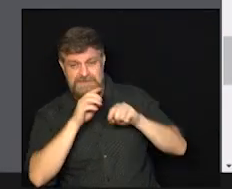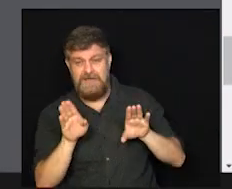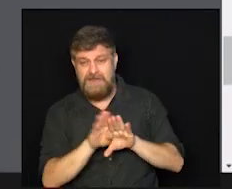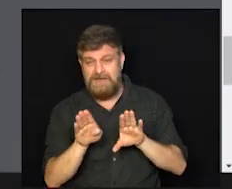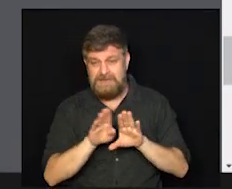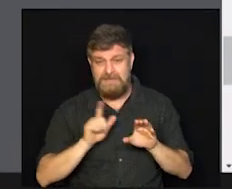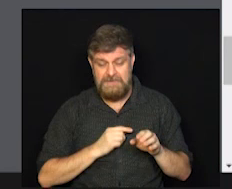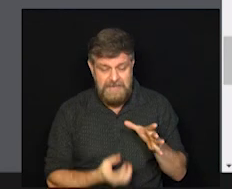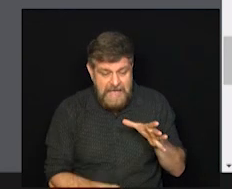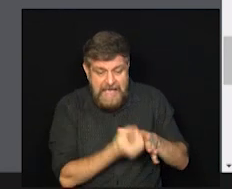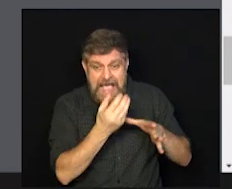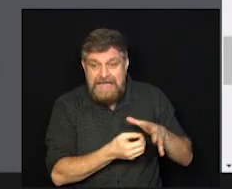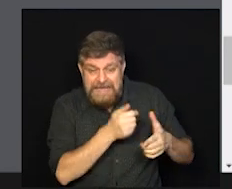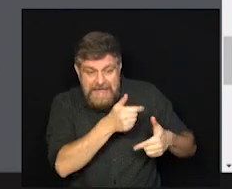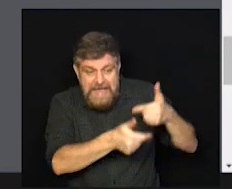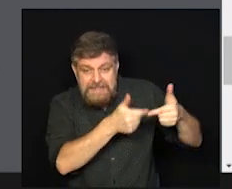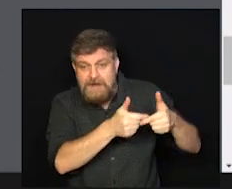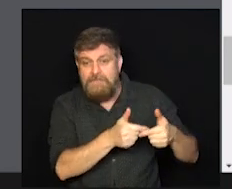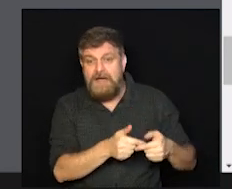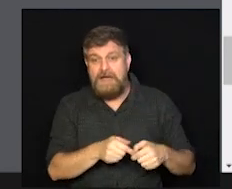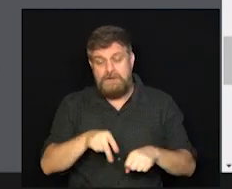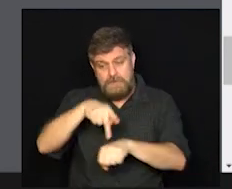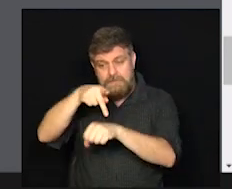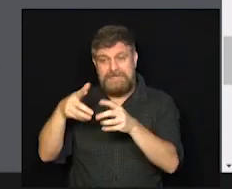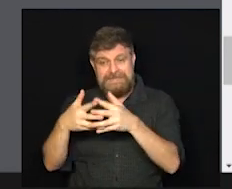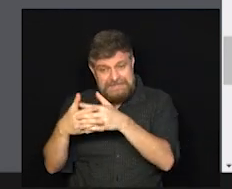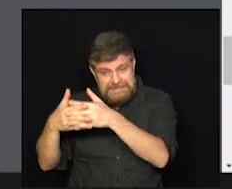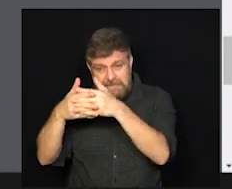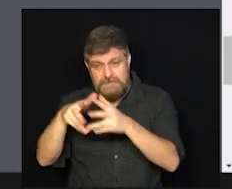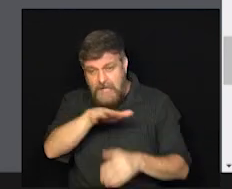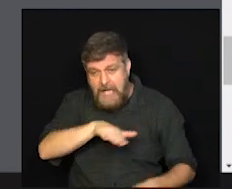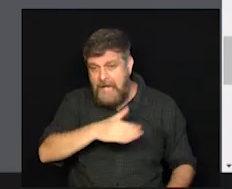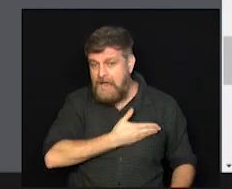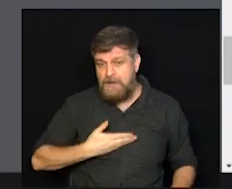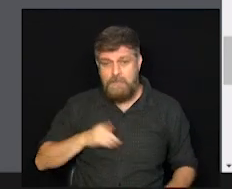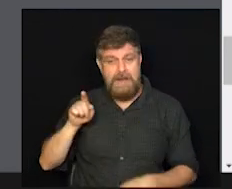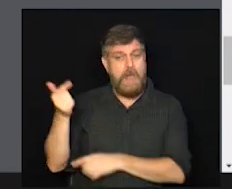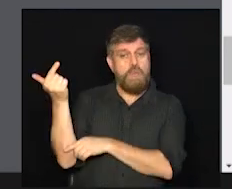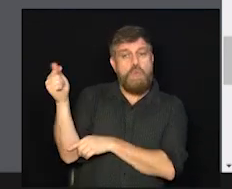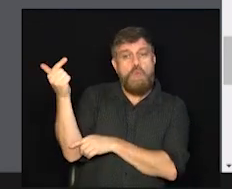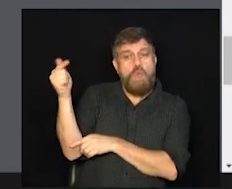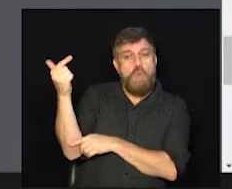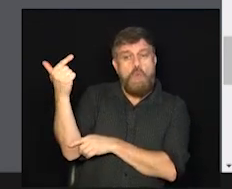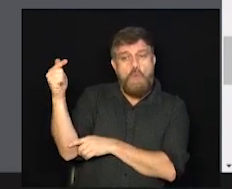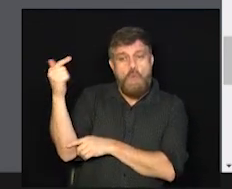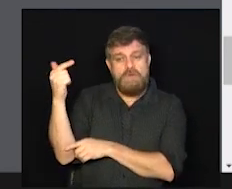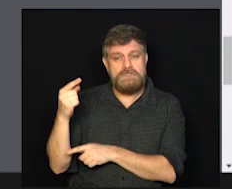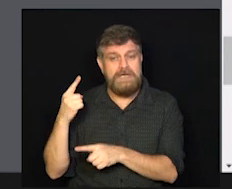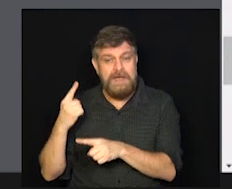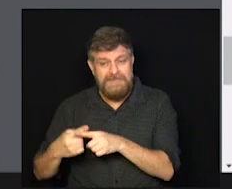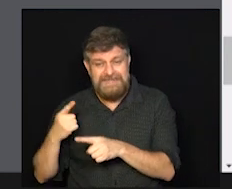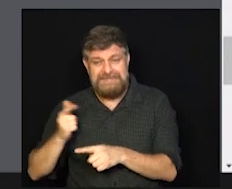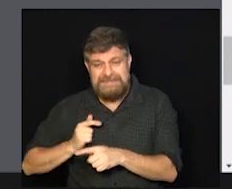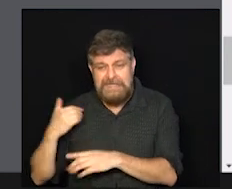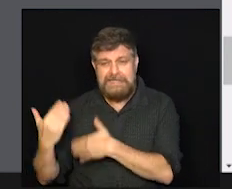ser gerados nos Estados Unidos, serviços públicos que eles não tinham, vem por conta desse desenvolvimento do futuro